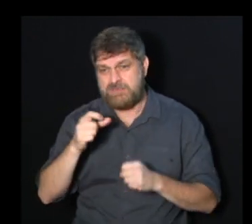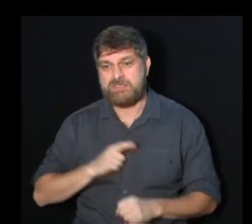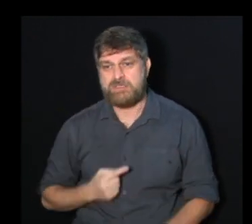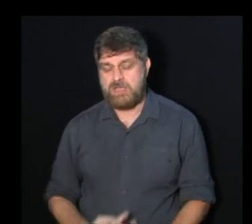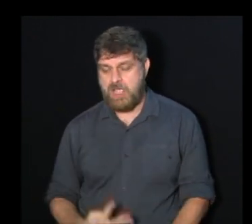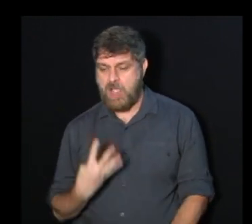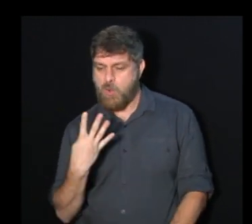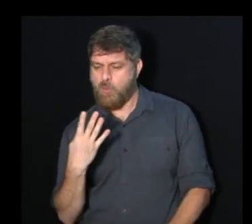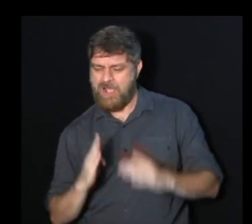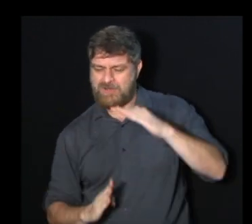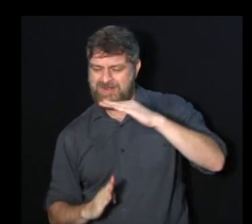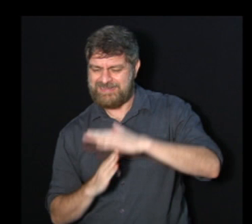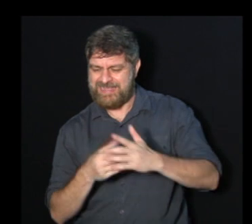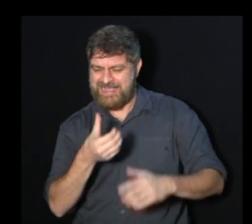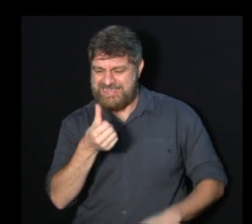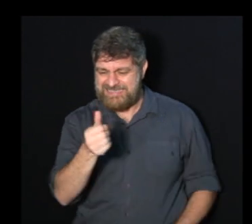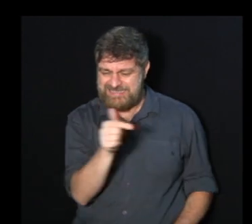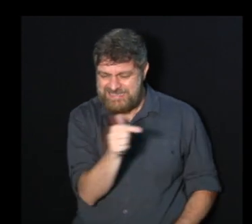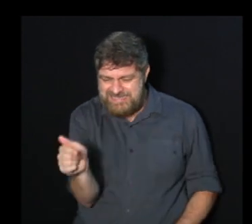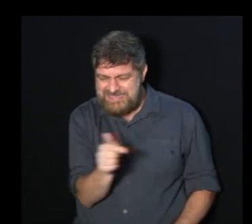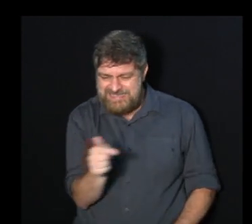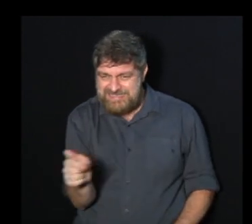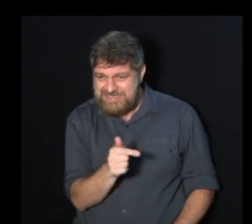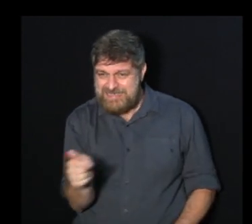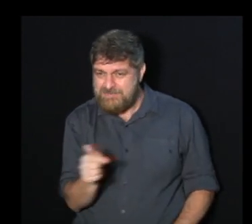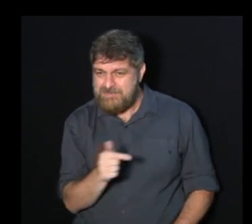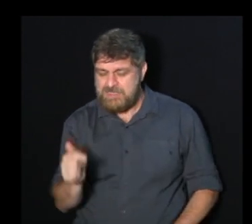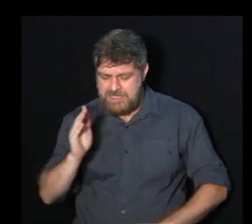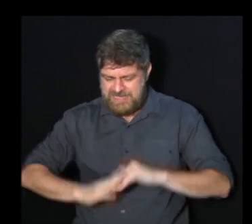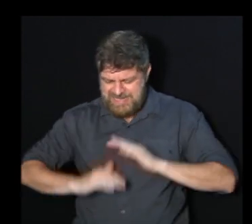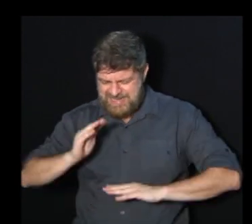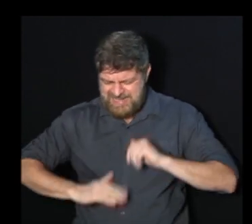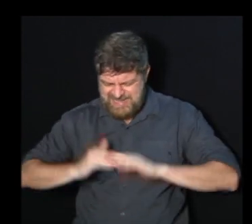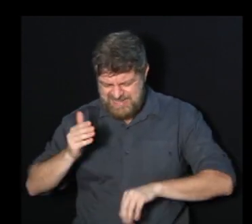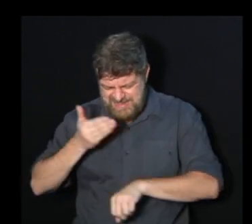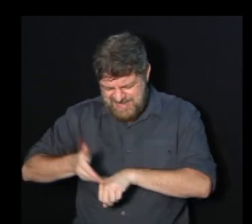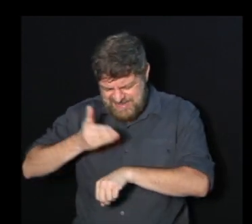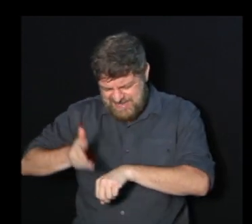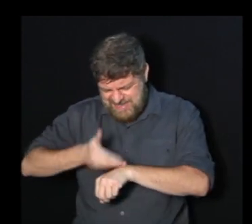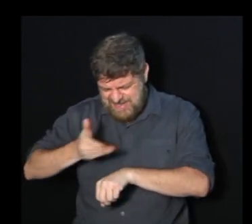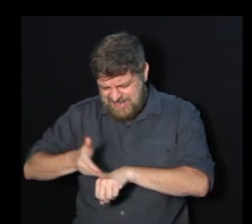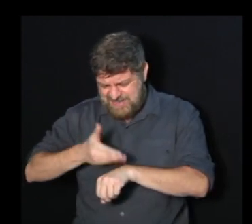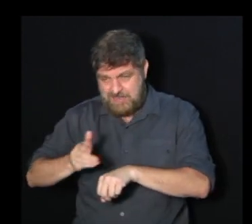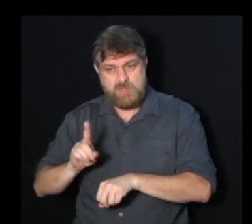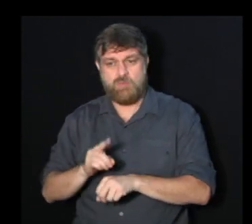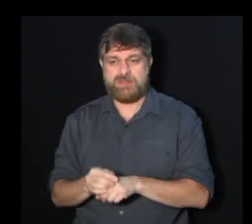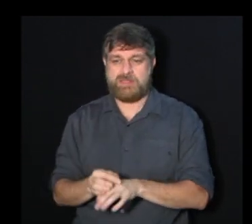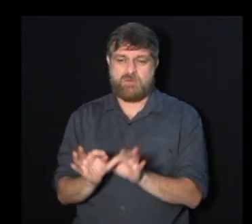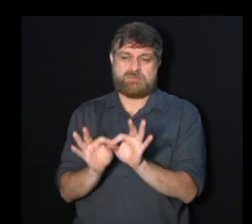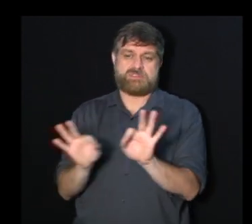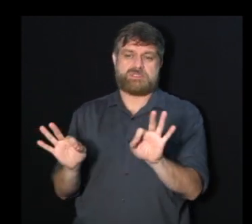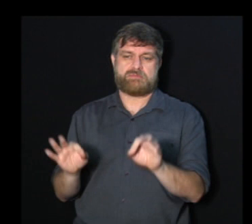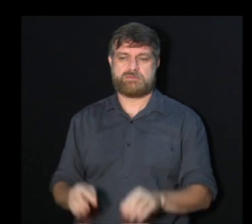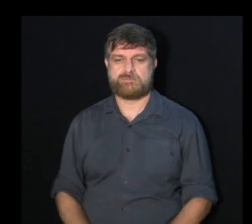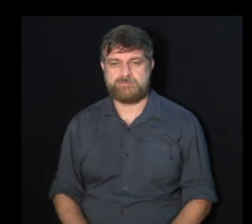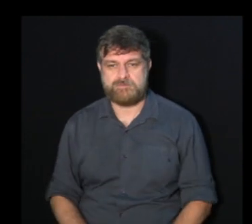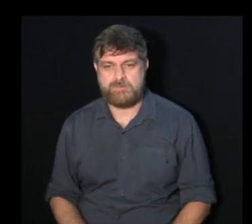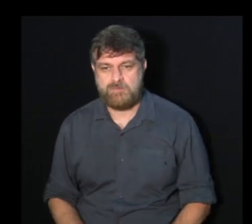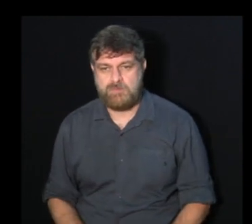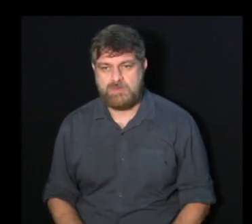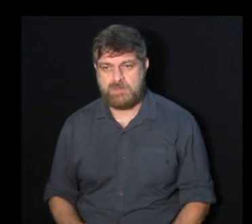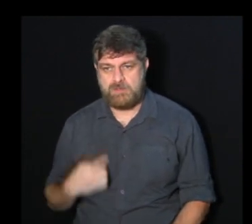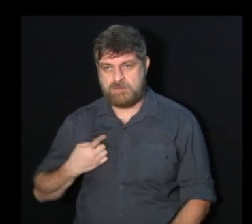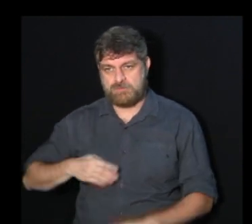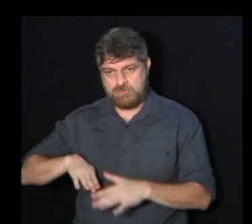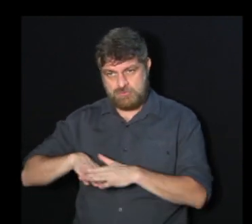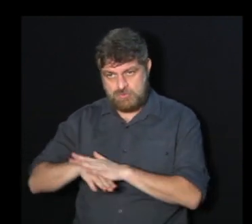6 semanas de trabalho específico. Então vocês vão ver que não é tão simples assim. Bom, como a Laísa já falou, a gente costuma